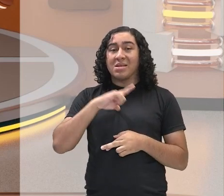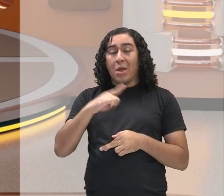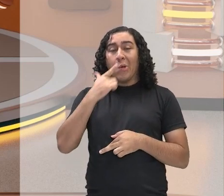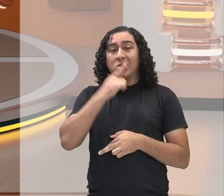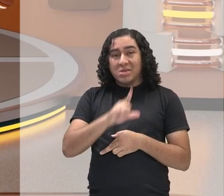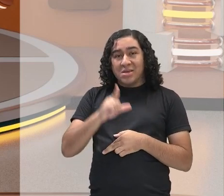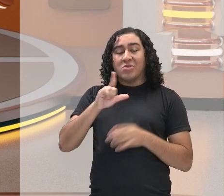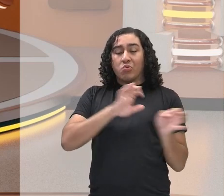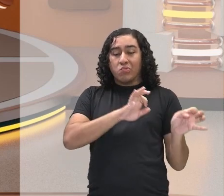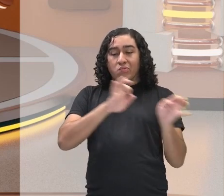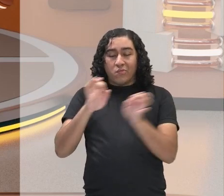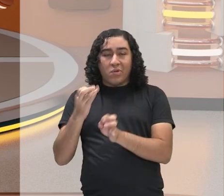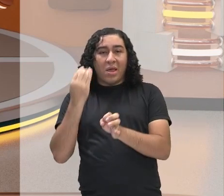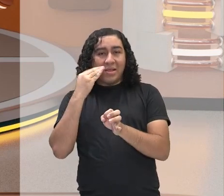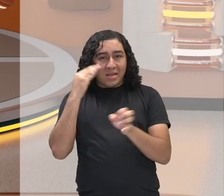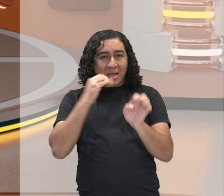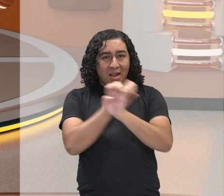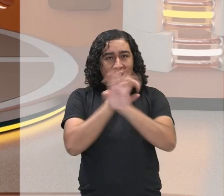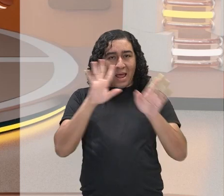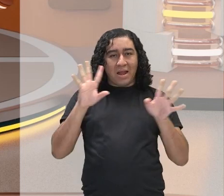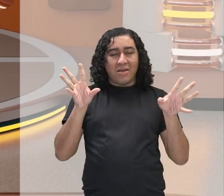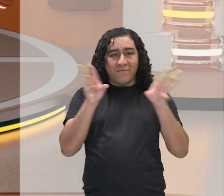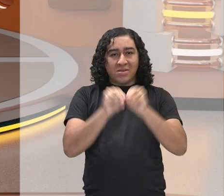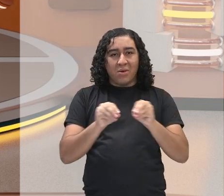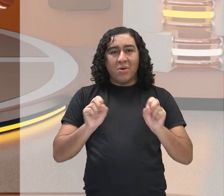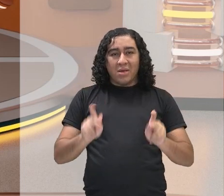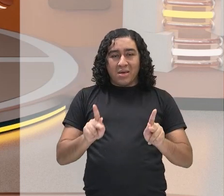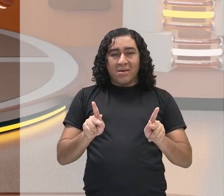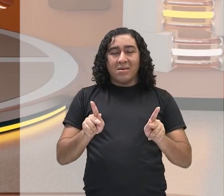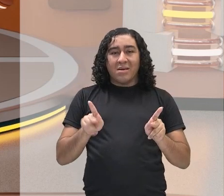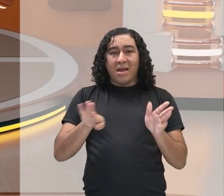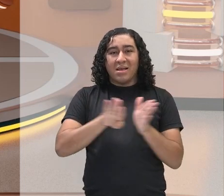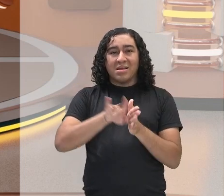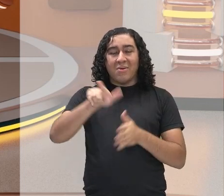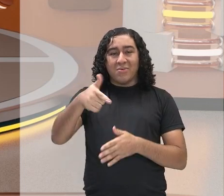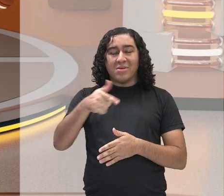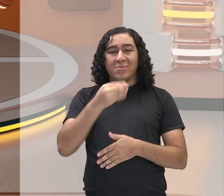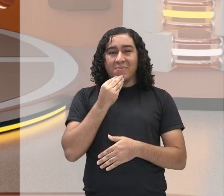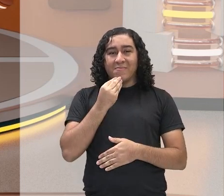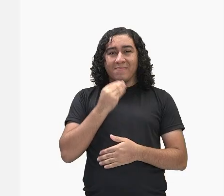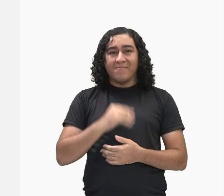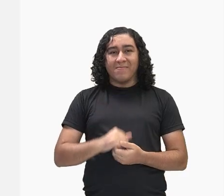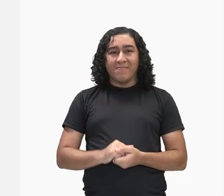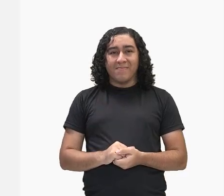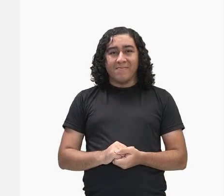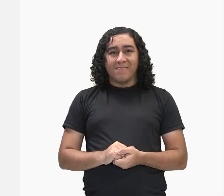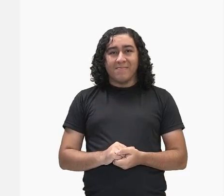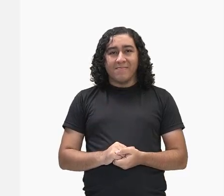conseguido acompanhar aí a nossa revisão e até a próxima.